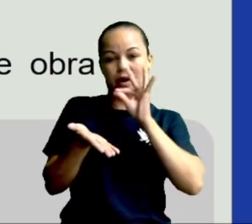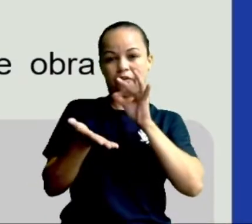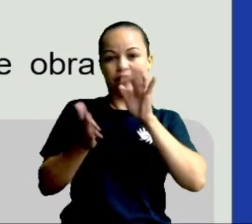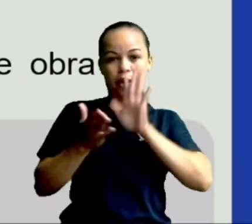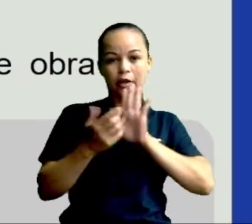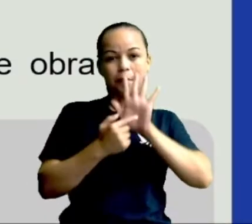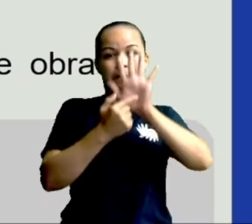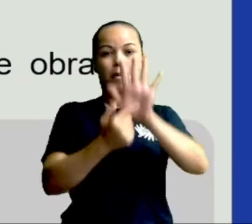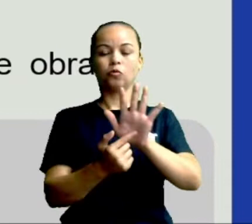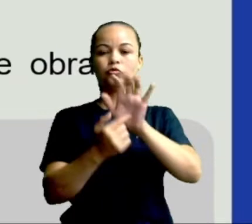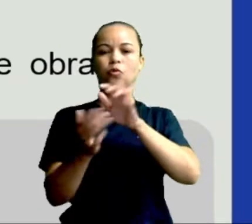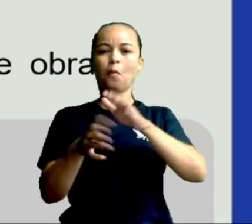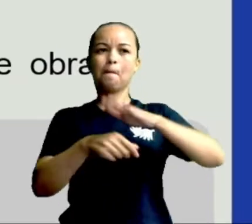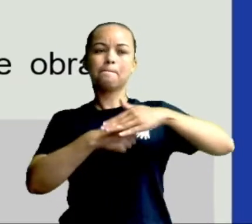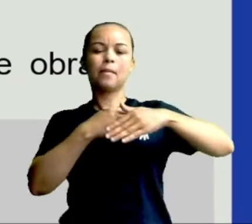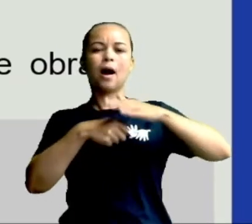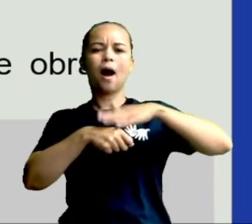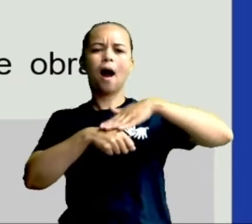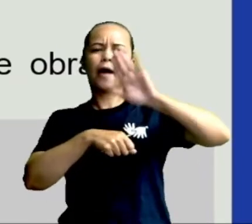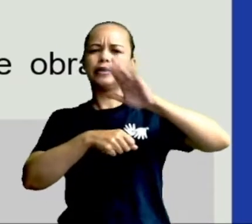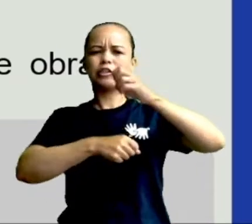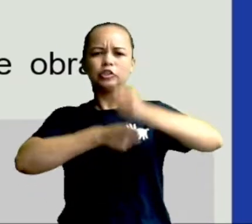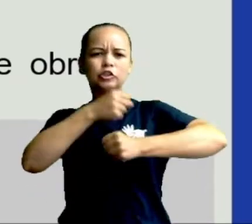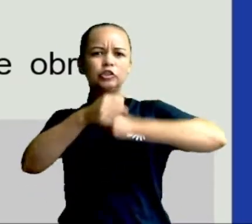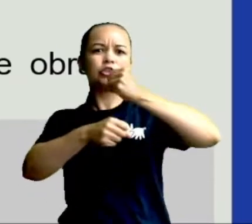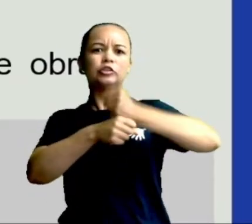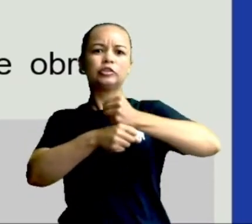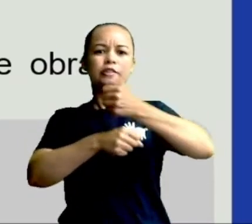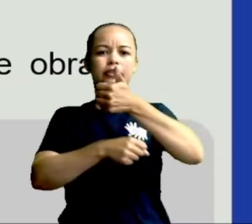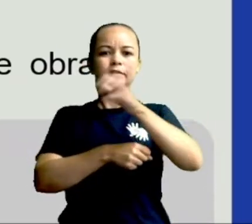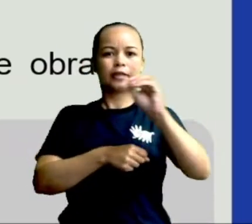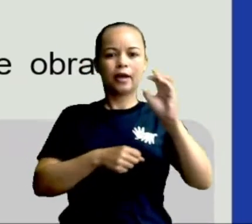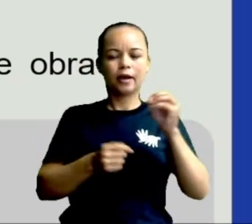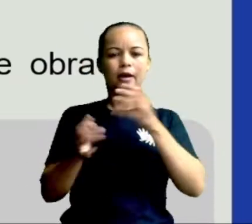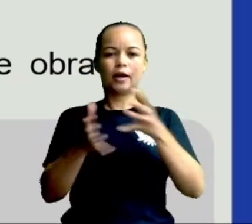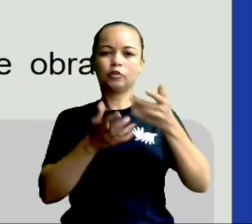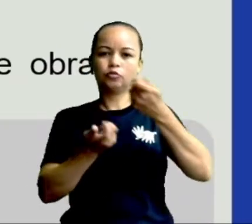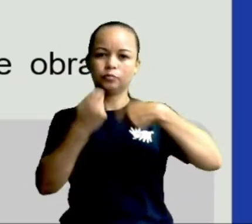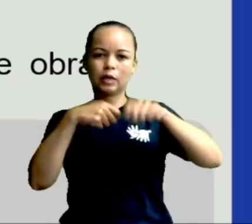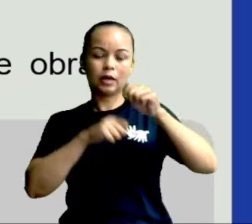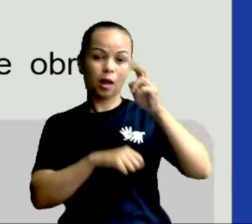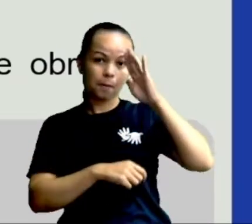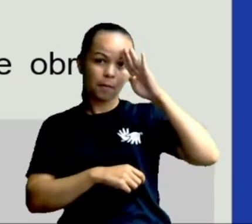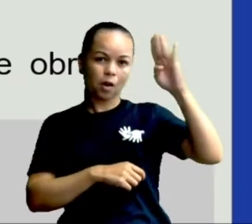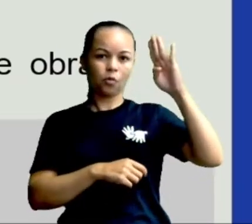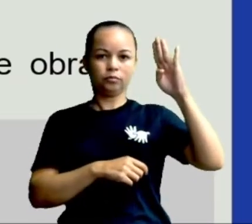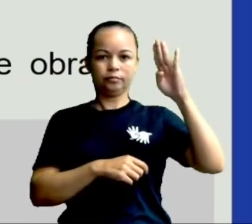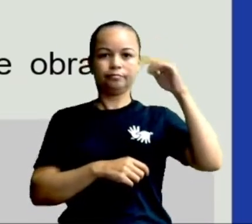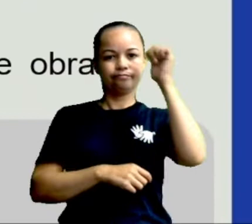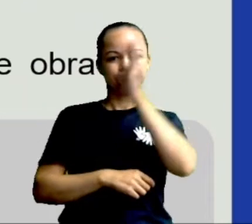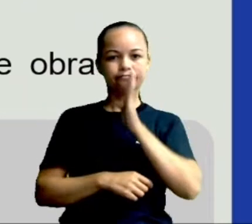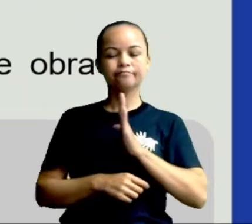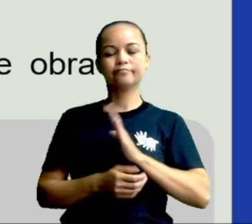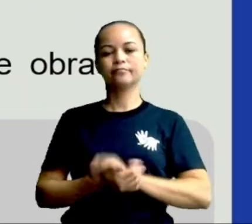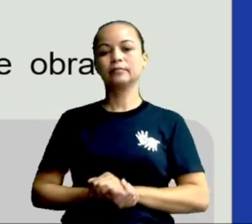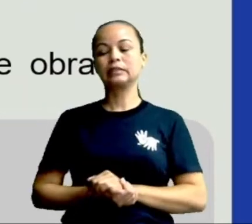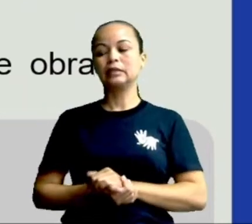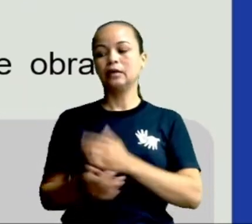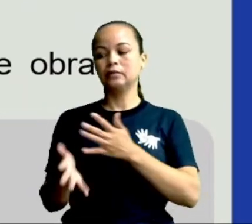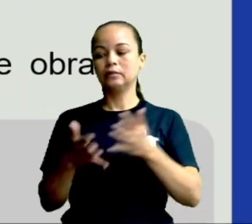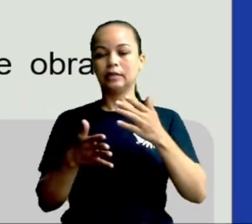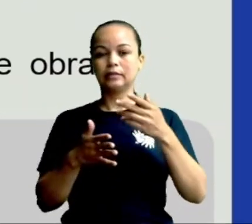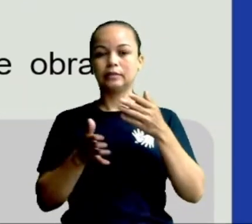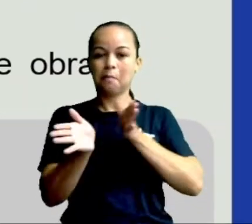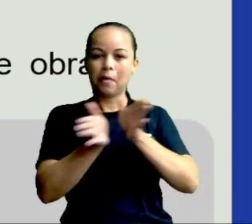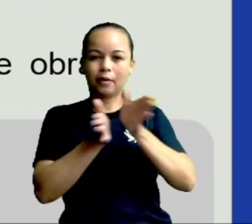destacou durante mais de 100 anos como a principal atividade econômica do país e nesse Essa é a